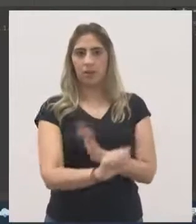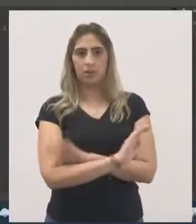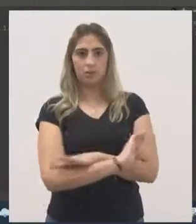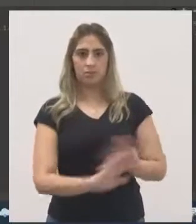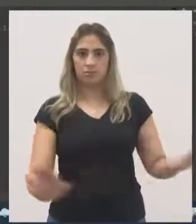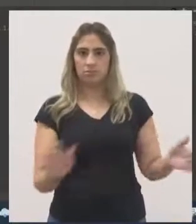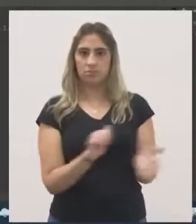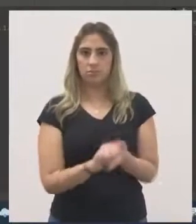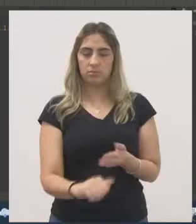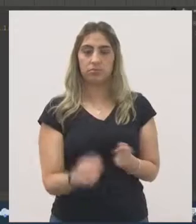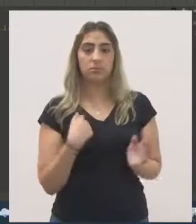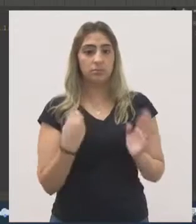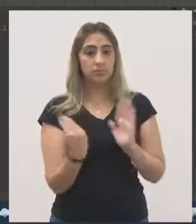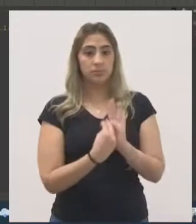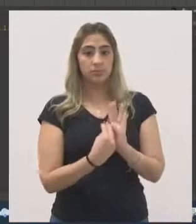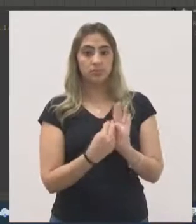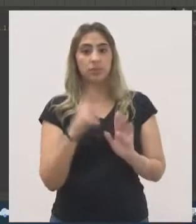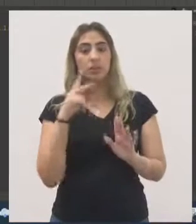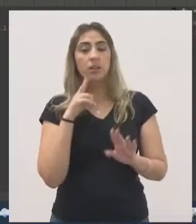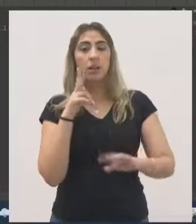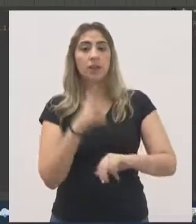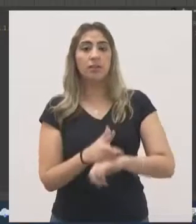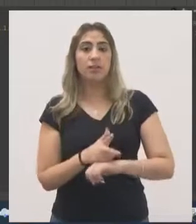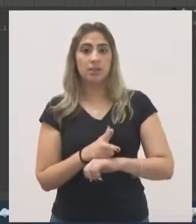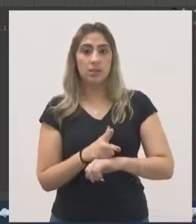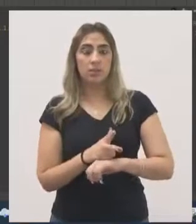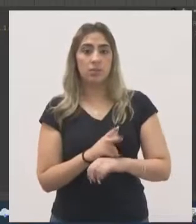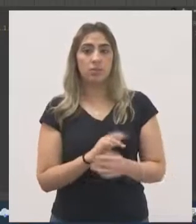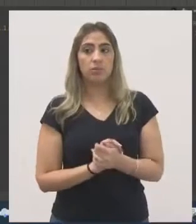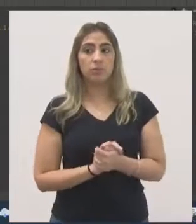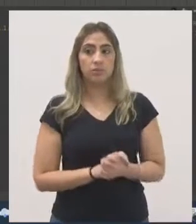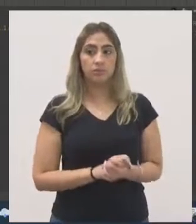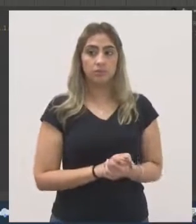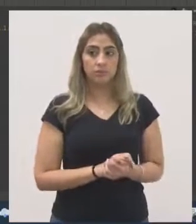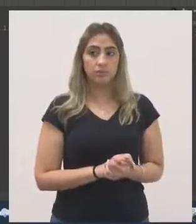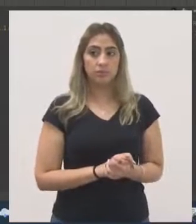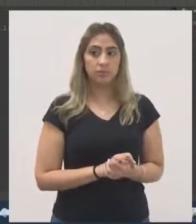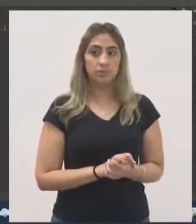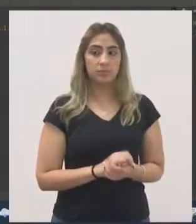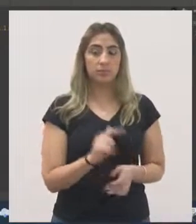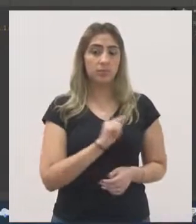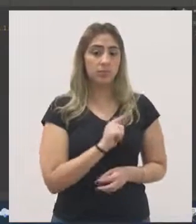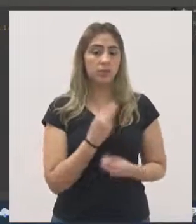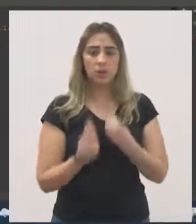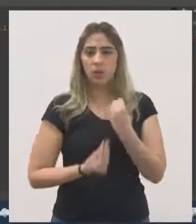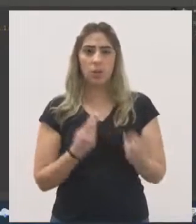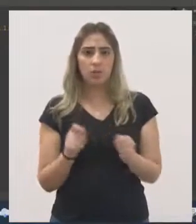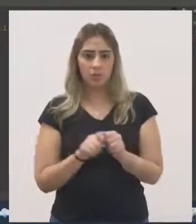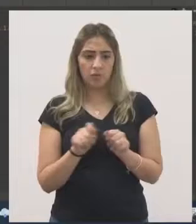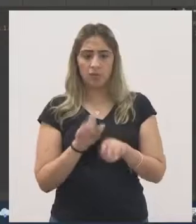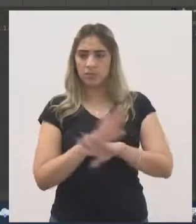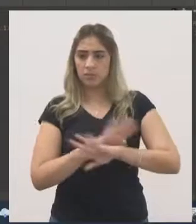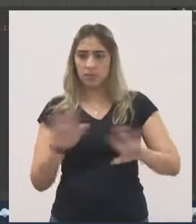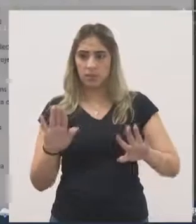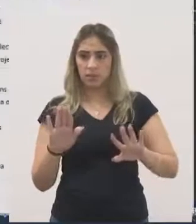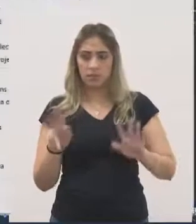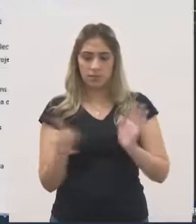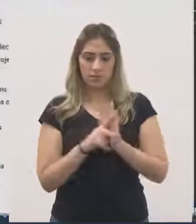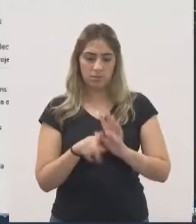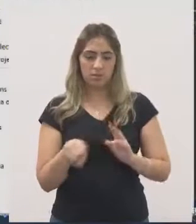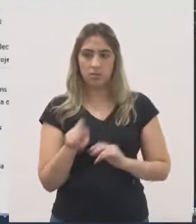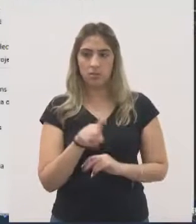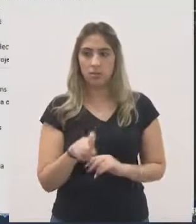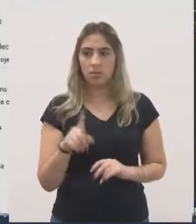a parte que foi um erro de gravação. Vamos cortar mais um pedaço aqui. Tem como fazer sem algum atalho de teclado? Com o